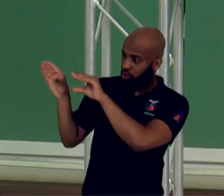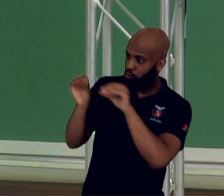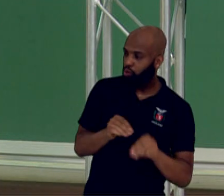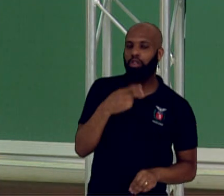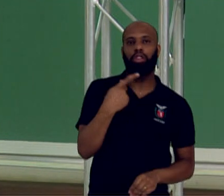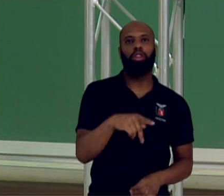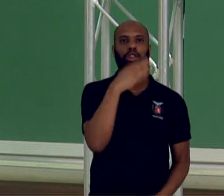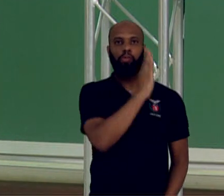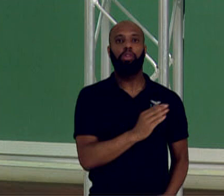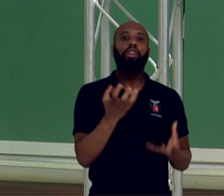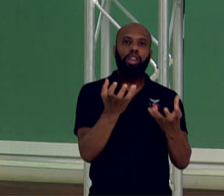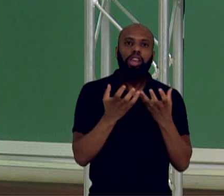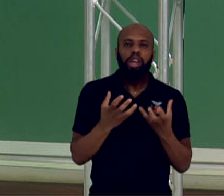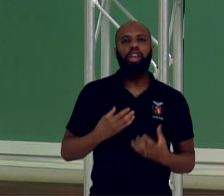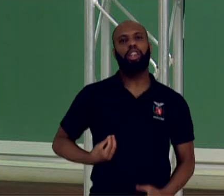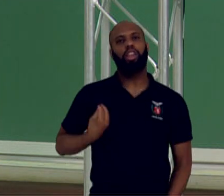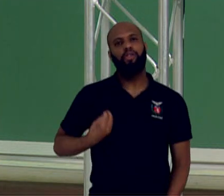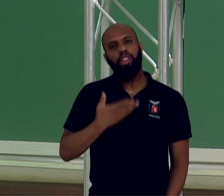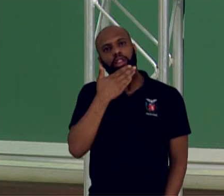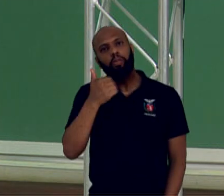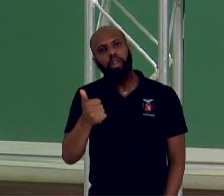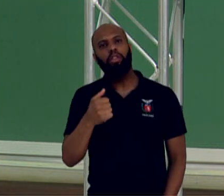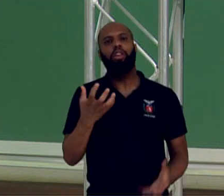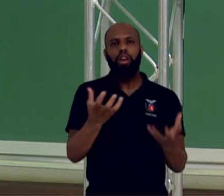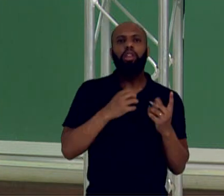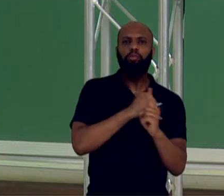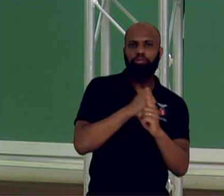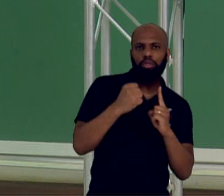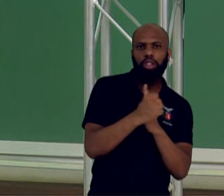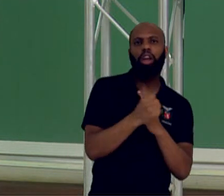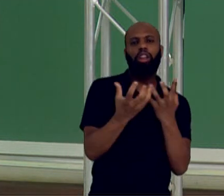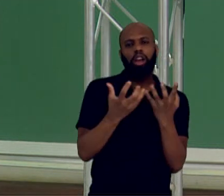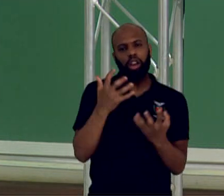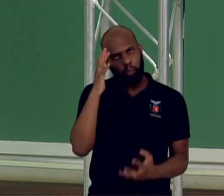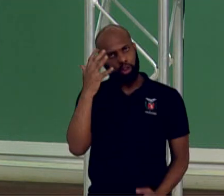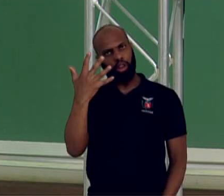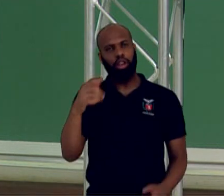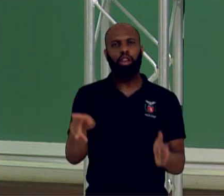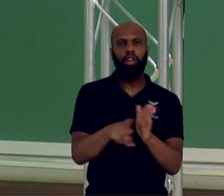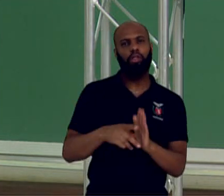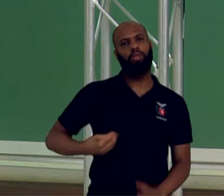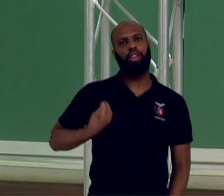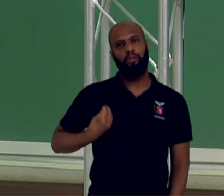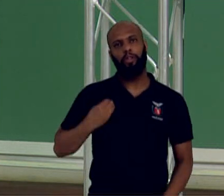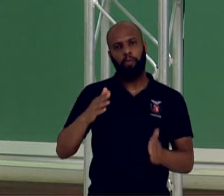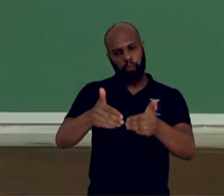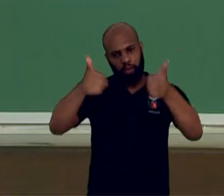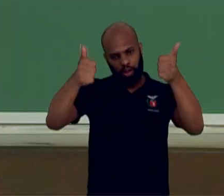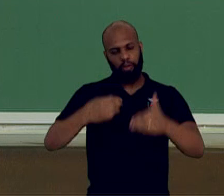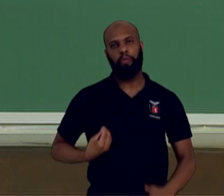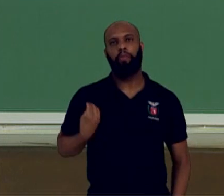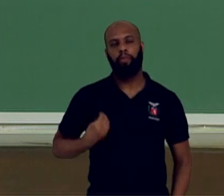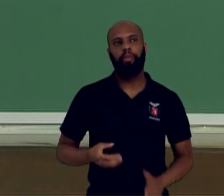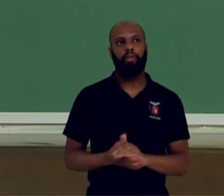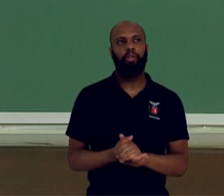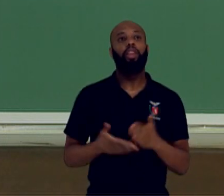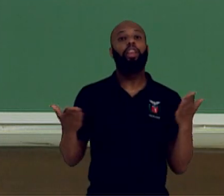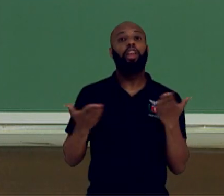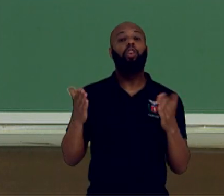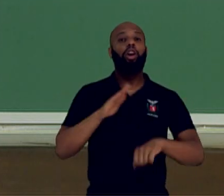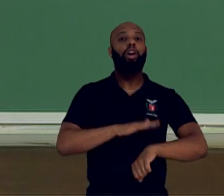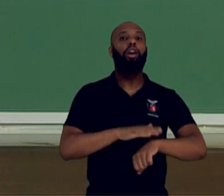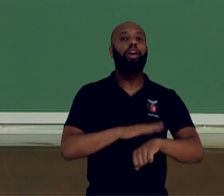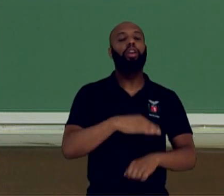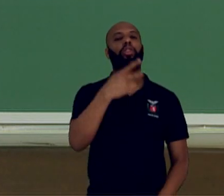uma solução, em busca de uma sociedade, em busca de um trabalho, uma melhoria de vida. Agora é com